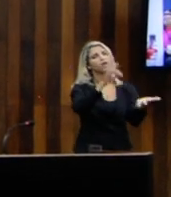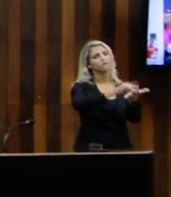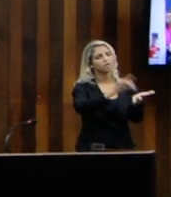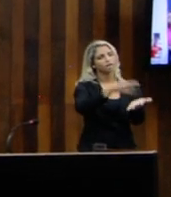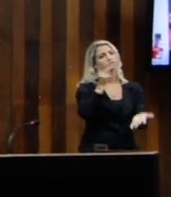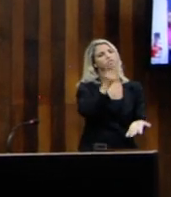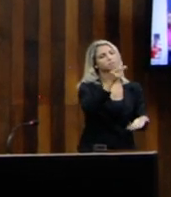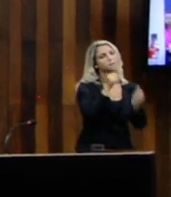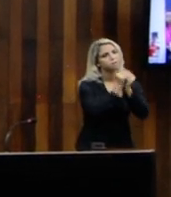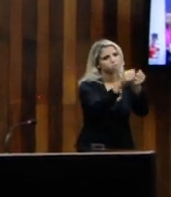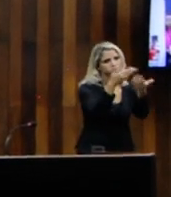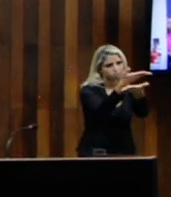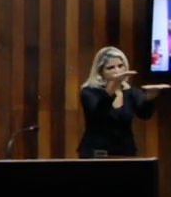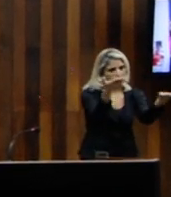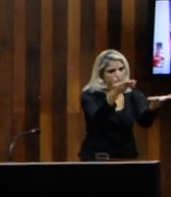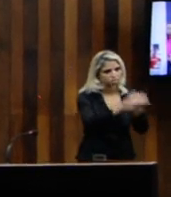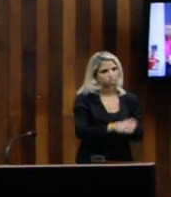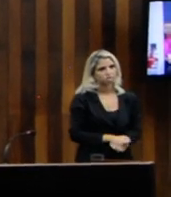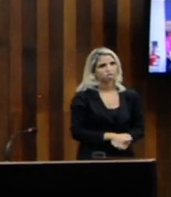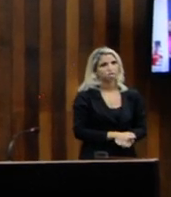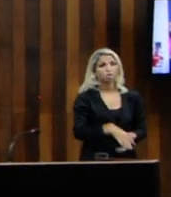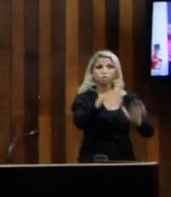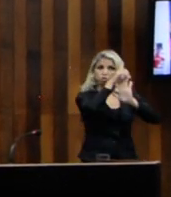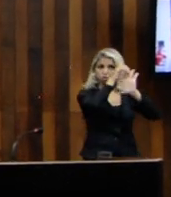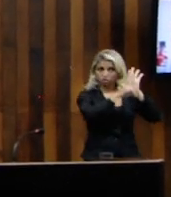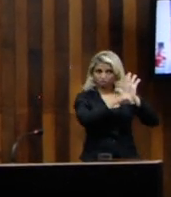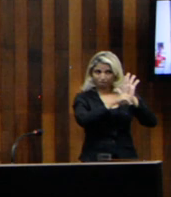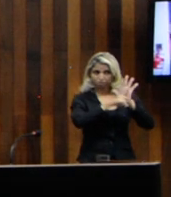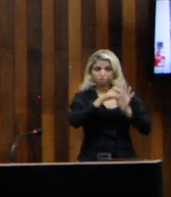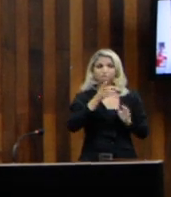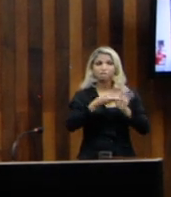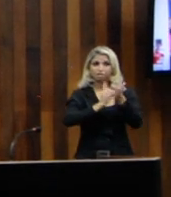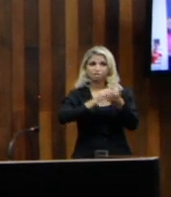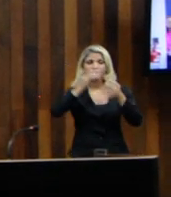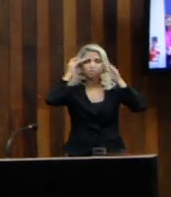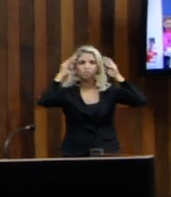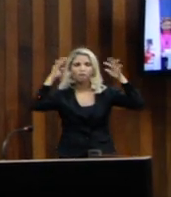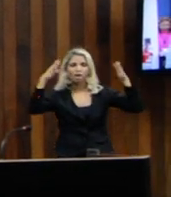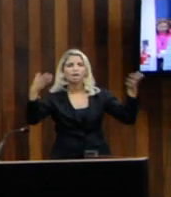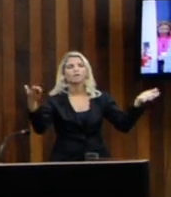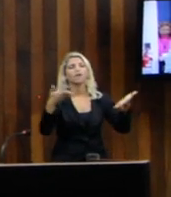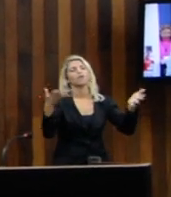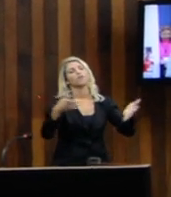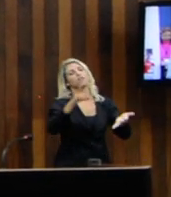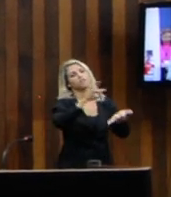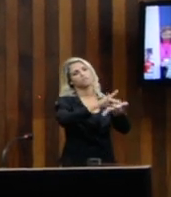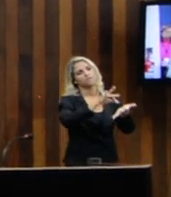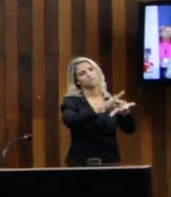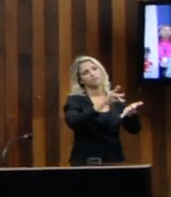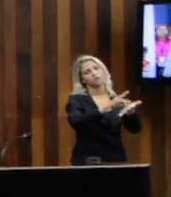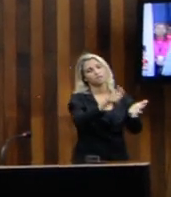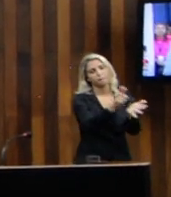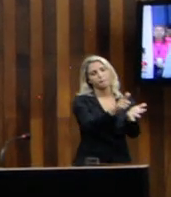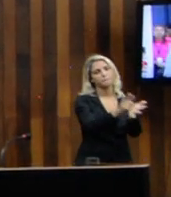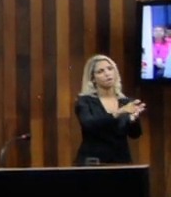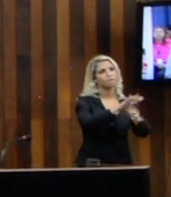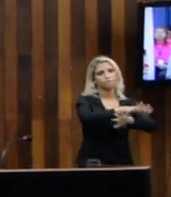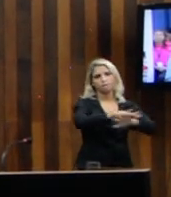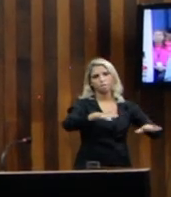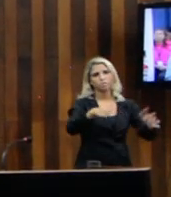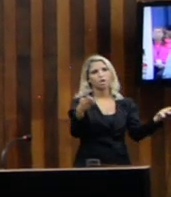do lado de vocês e que esse direito, né, tão sonhado vai sair do papel. Então eu deixo aqui a